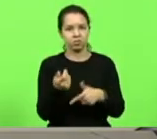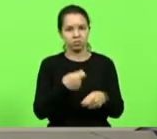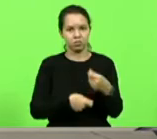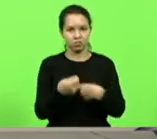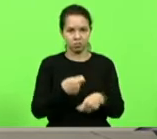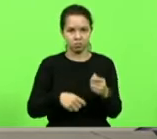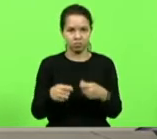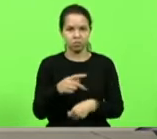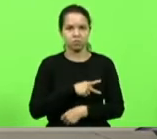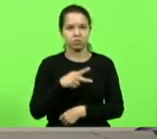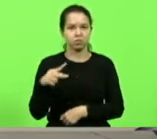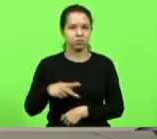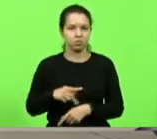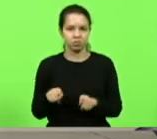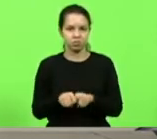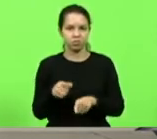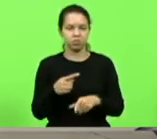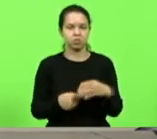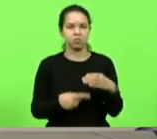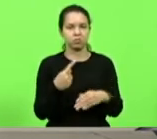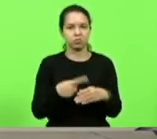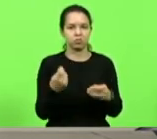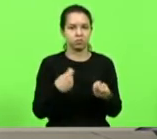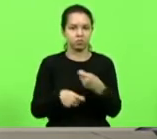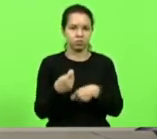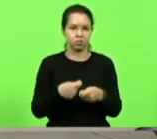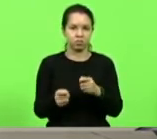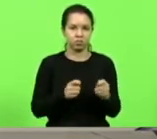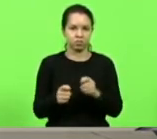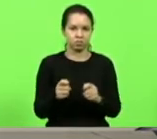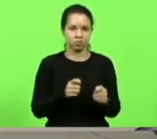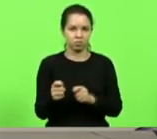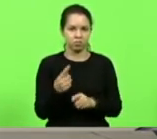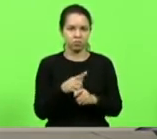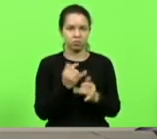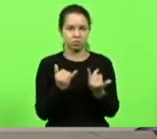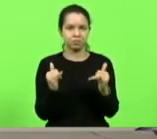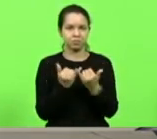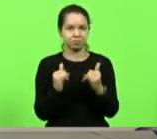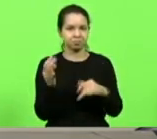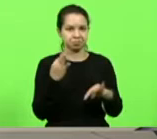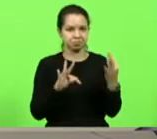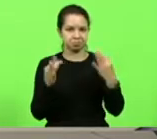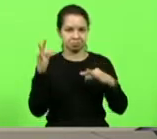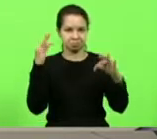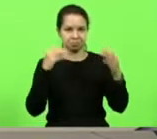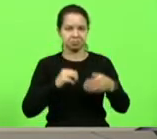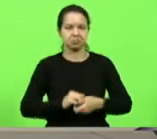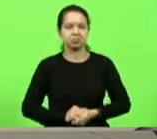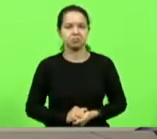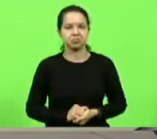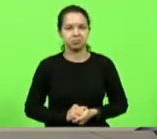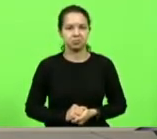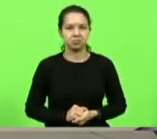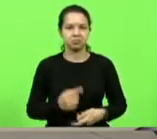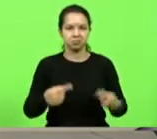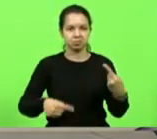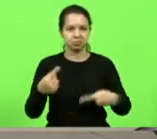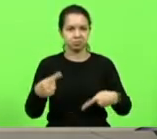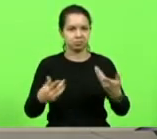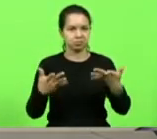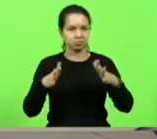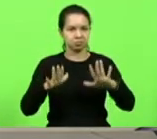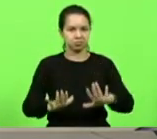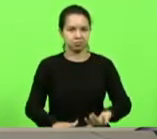Serviço Público e Comissão de Economia, Ciência, Tecnologia, Minas e Energia, em discussão. Não havendo quem queira discutir, é em